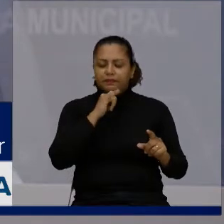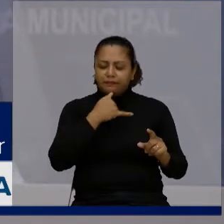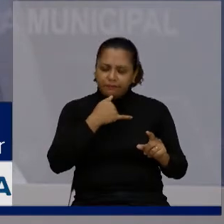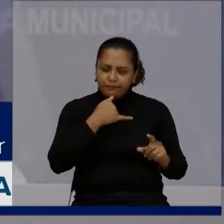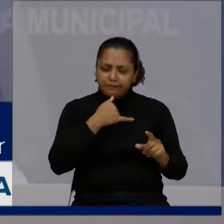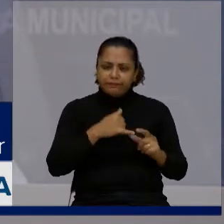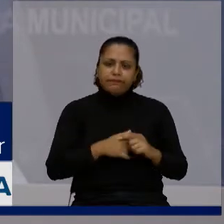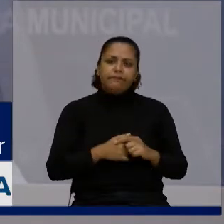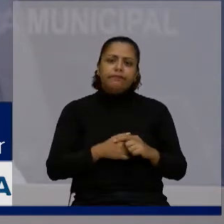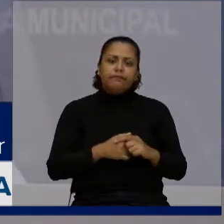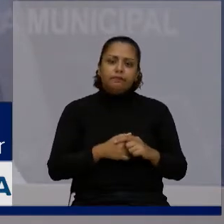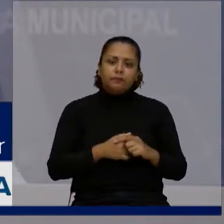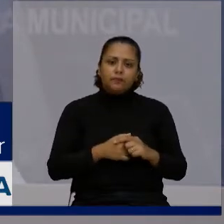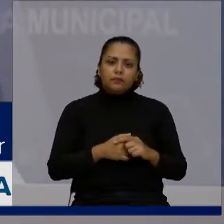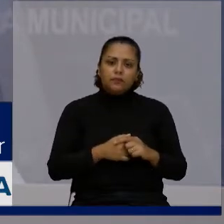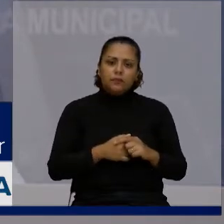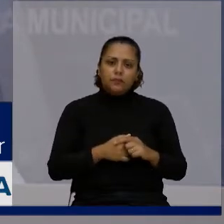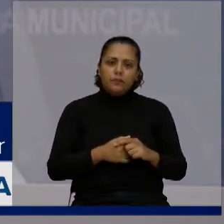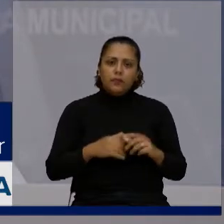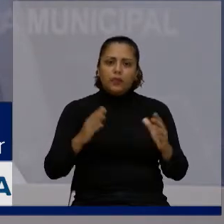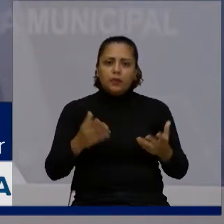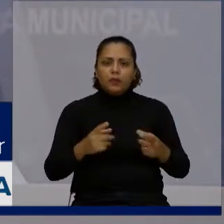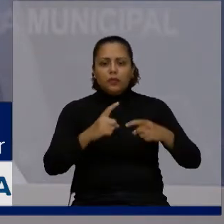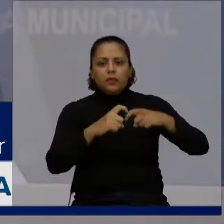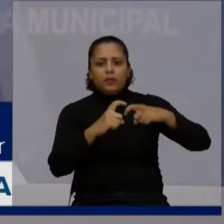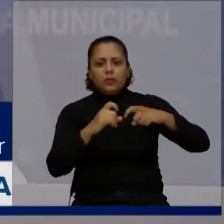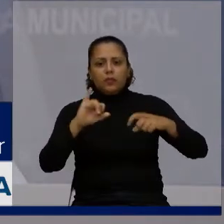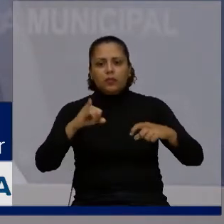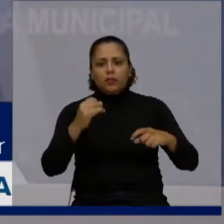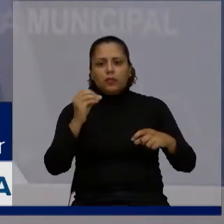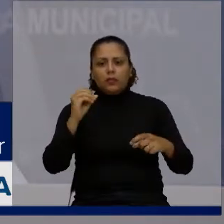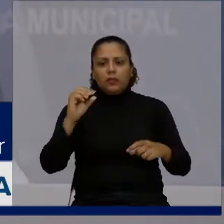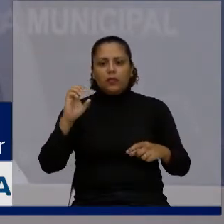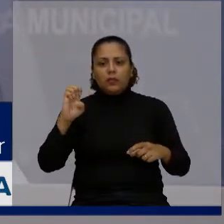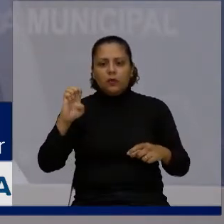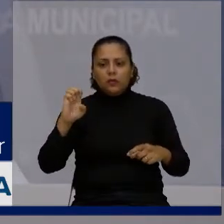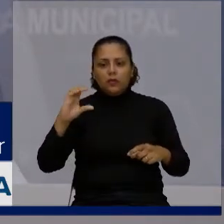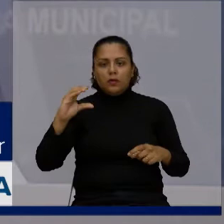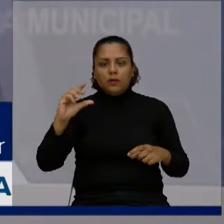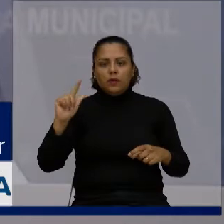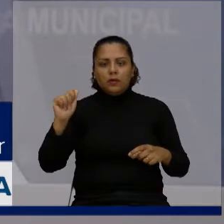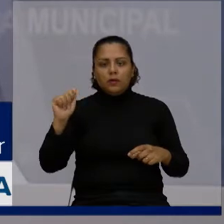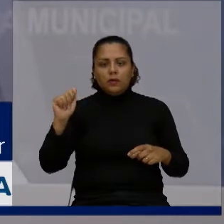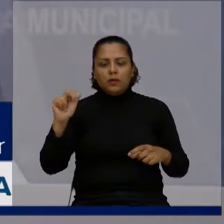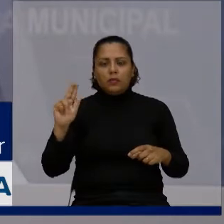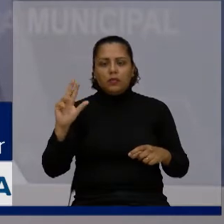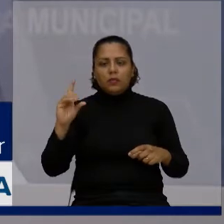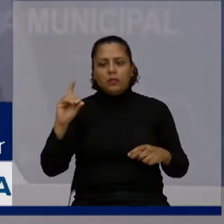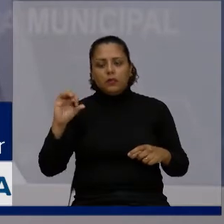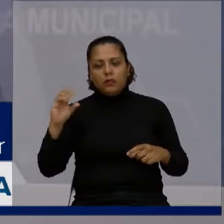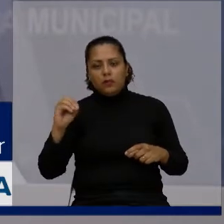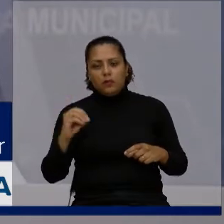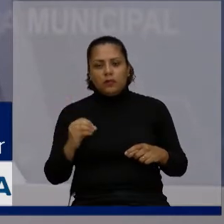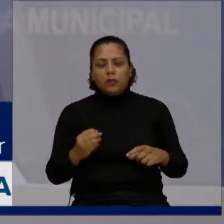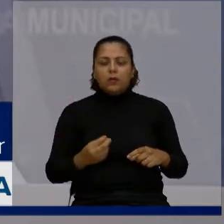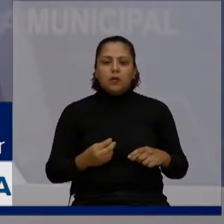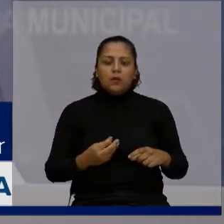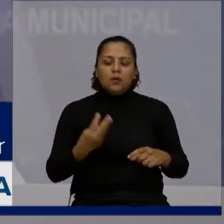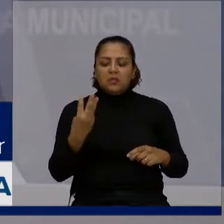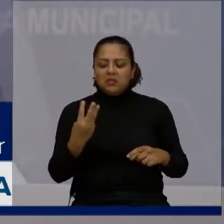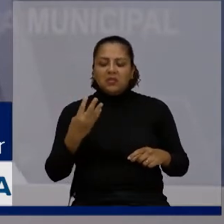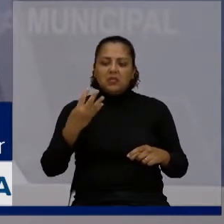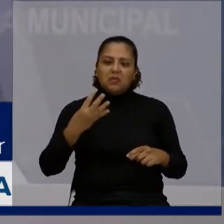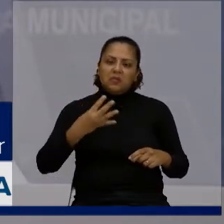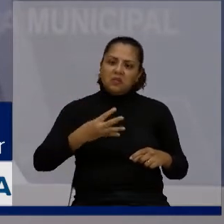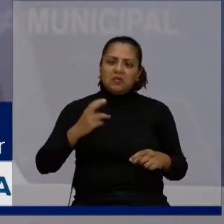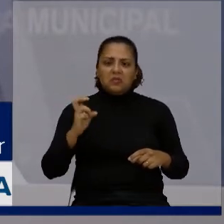Hoje, doutor José Cláudio, todos os dias, 3, 4, 5 famílias